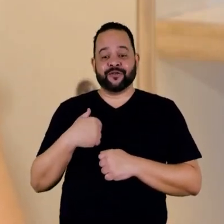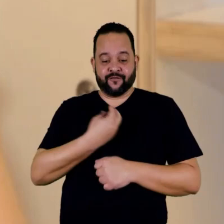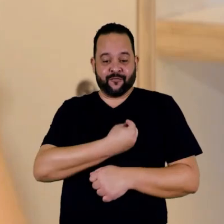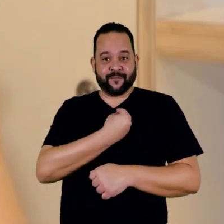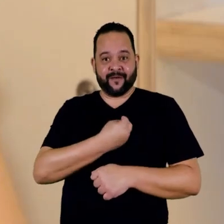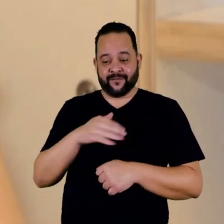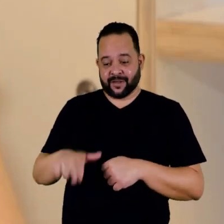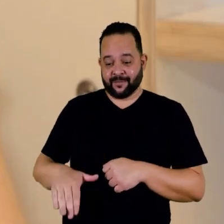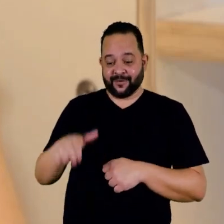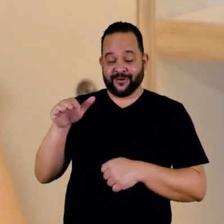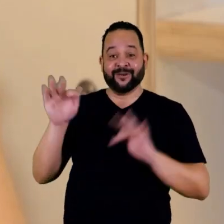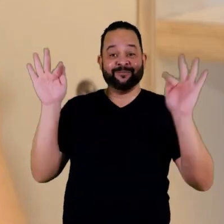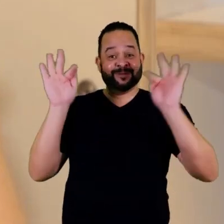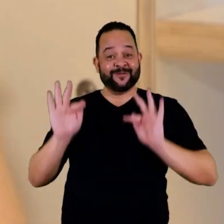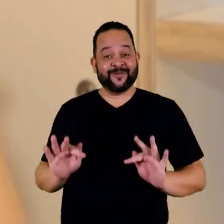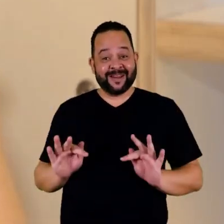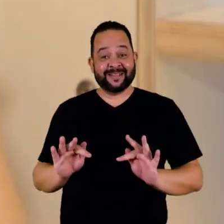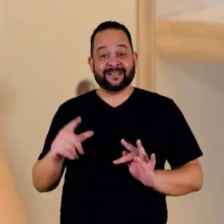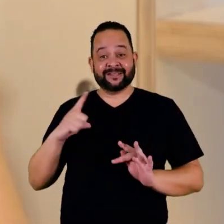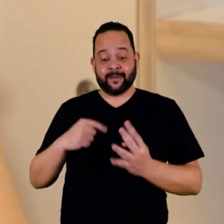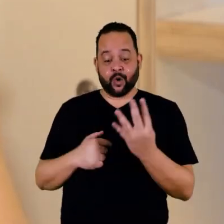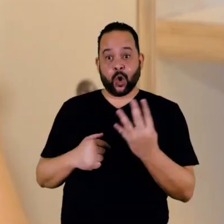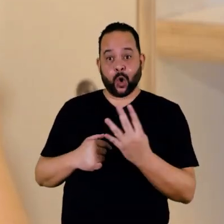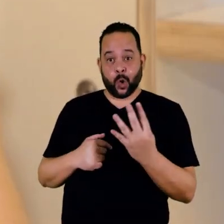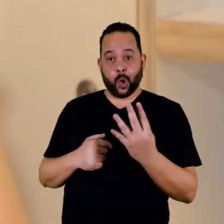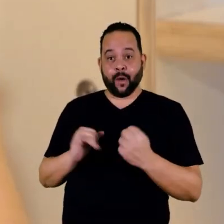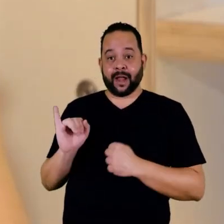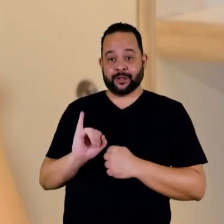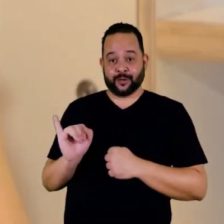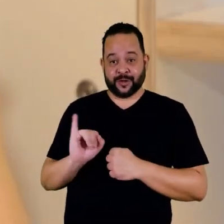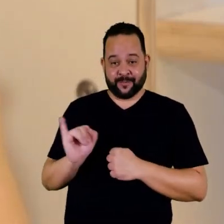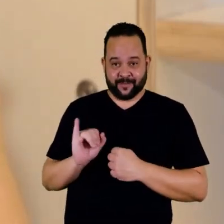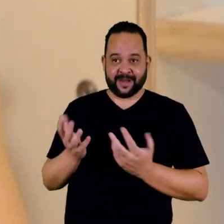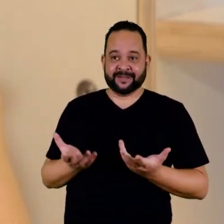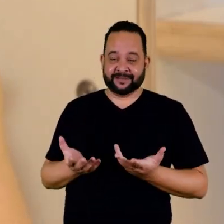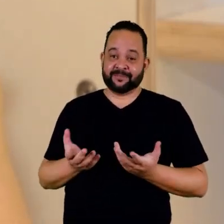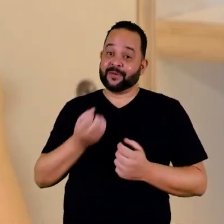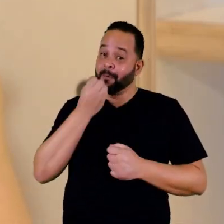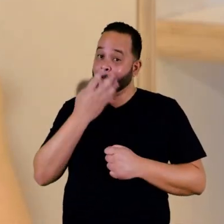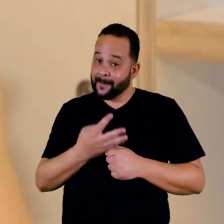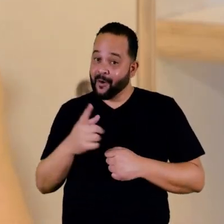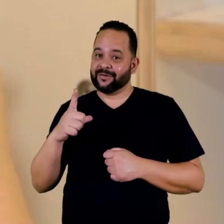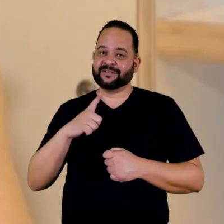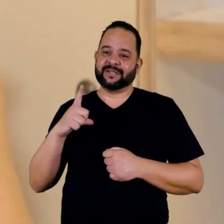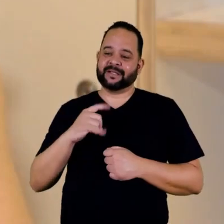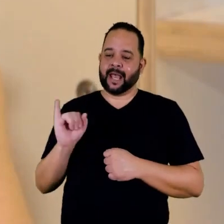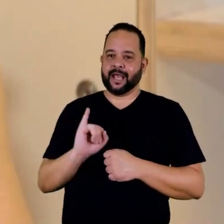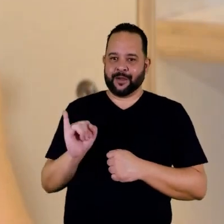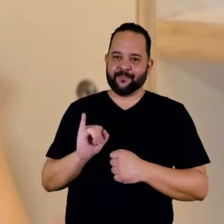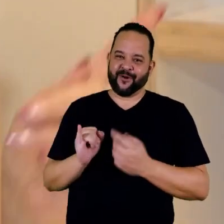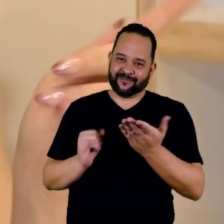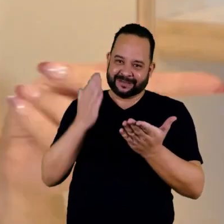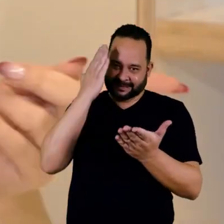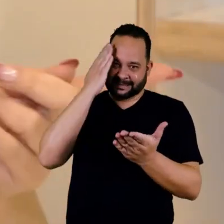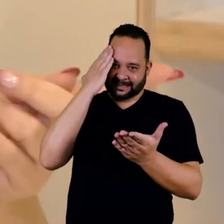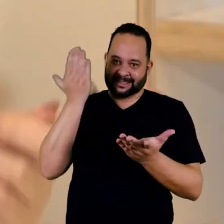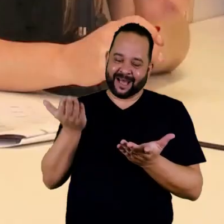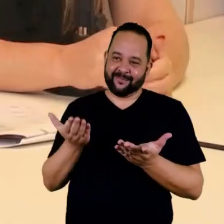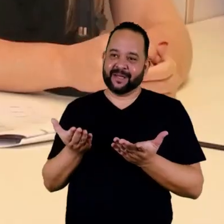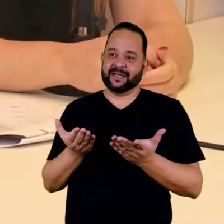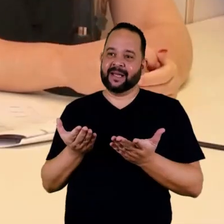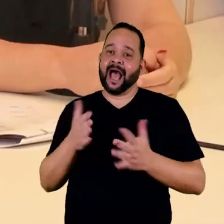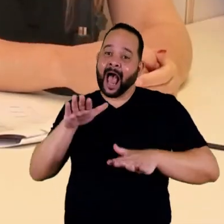feliz nós somos em quatro irmãs e acho que a vantagem de você ter irmãos e você sabe